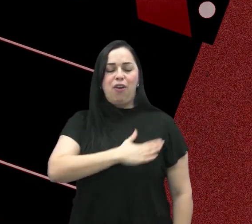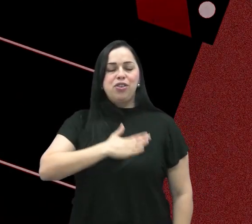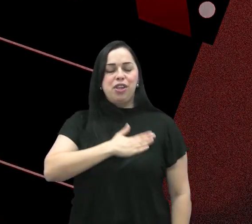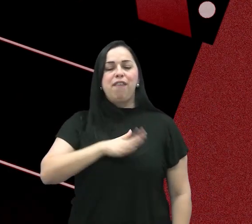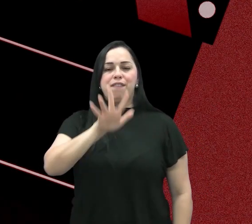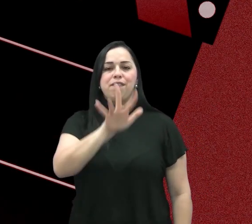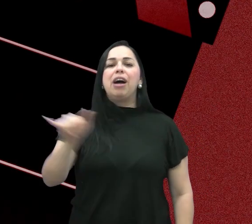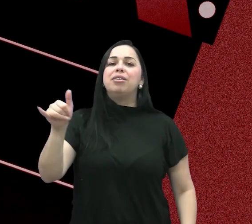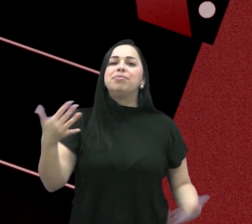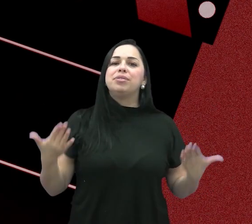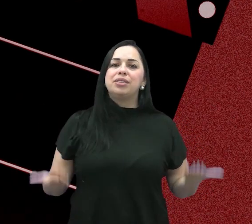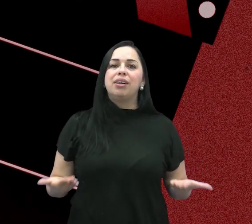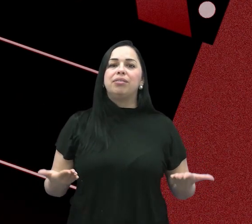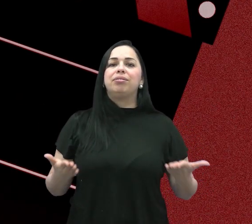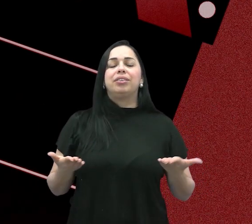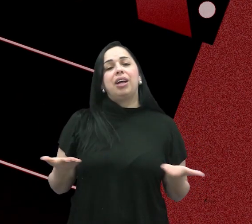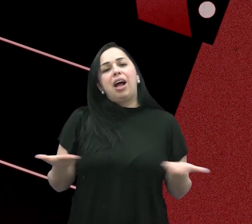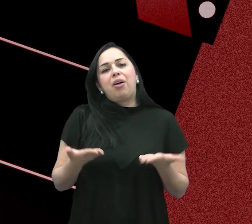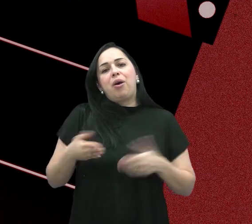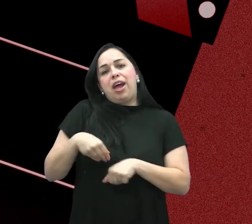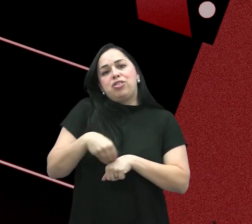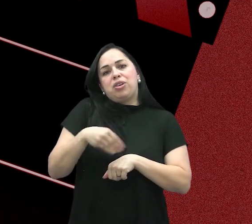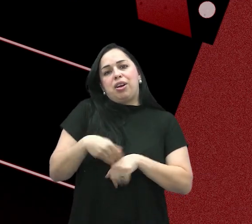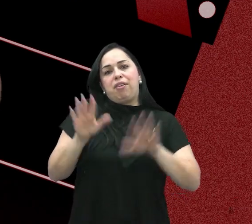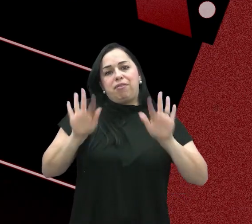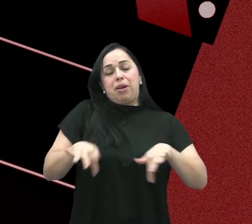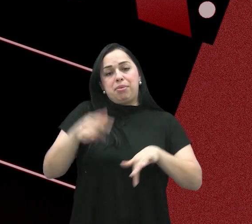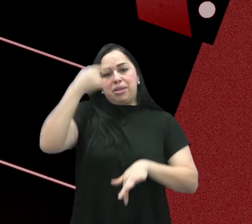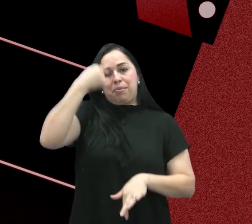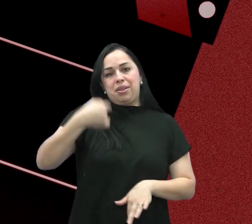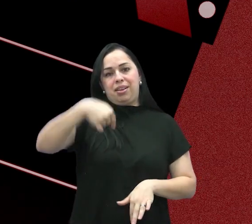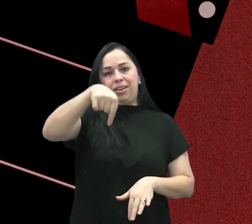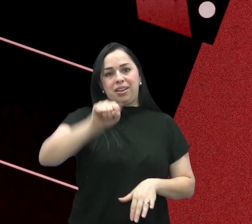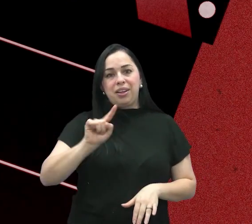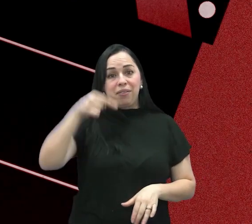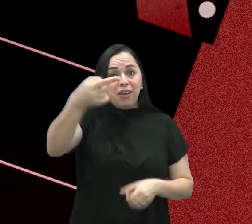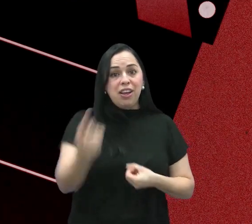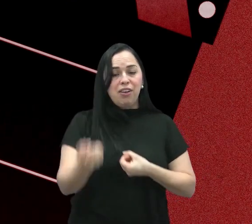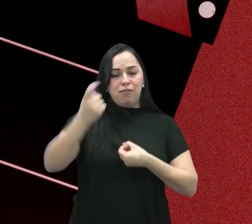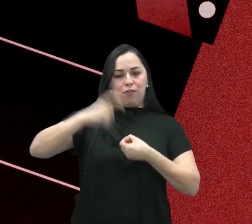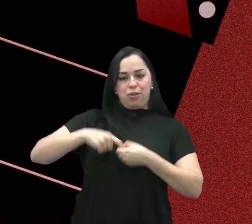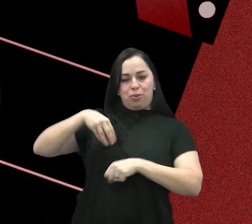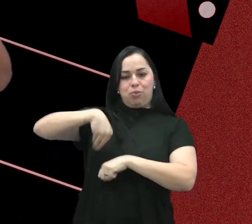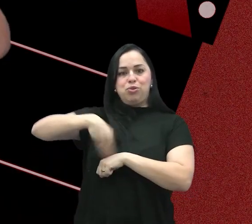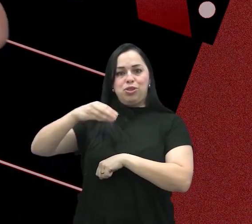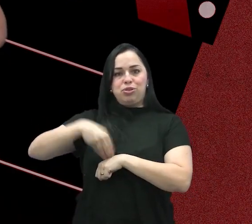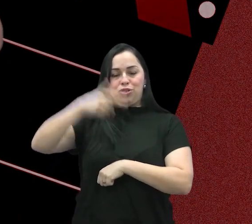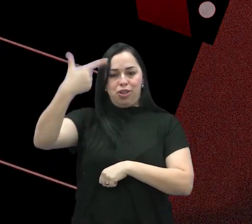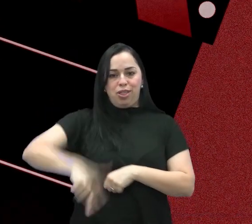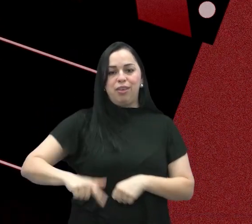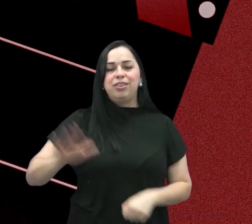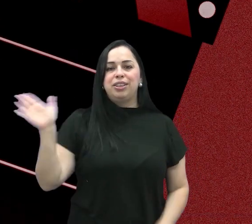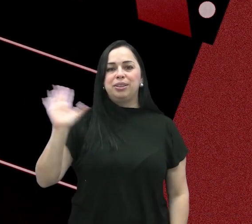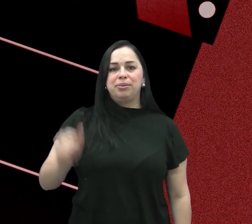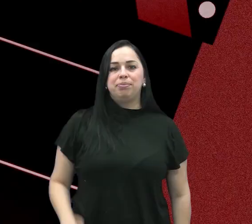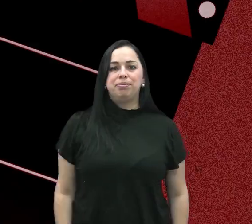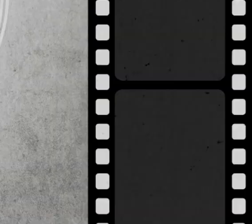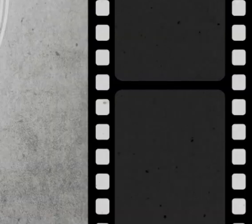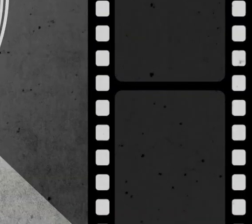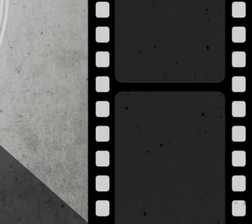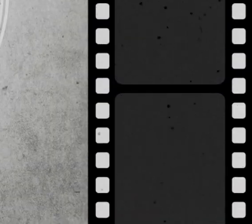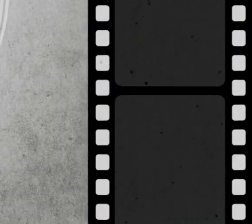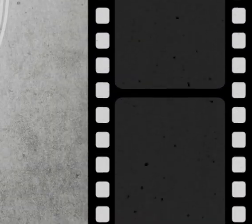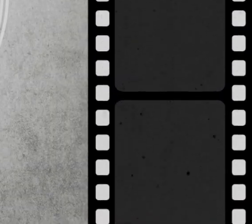gostar, é coisa boa. Eu fico por aqui, mas semana que vem eu tô de volta com mais um Sessão Pipoca. Até!